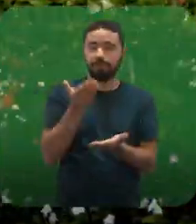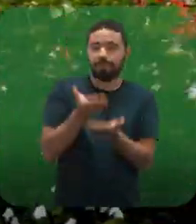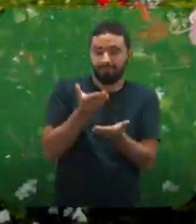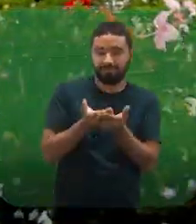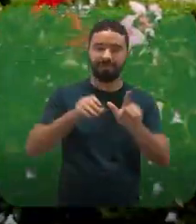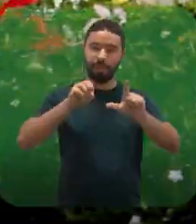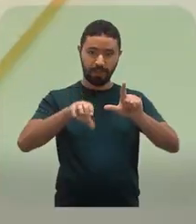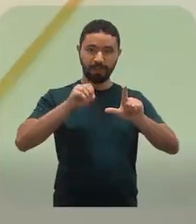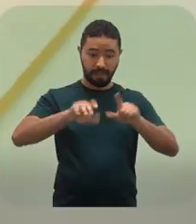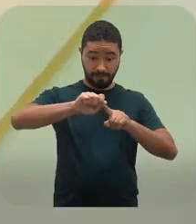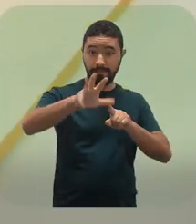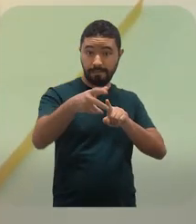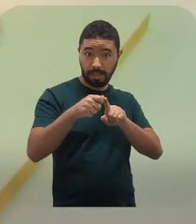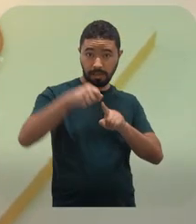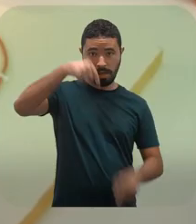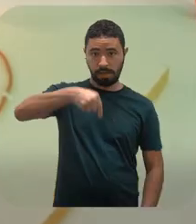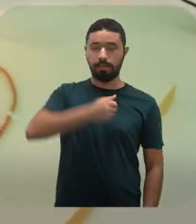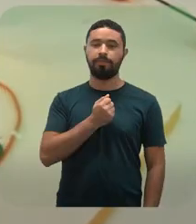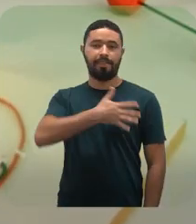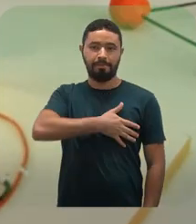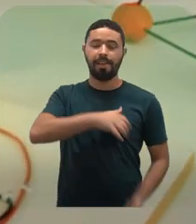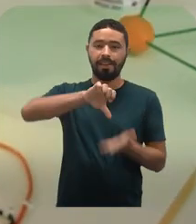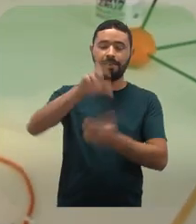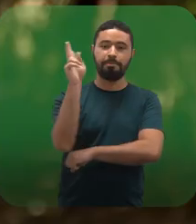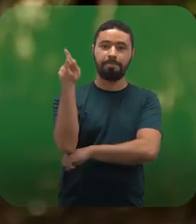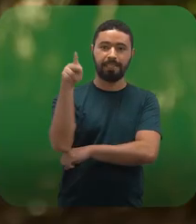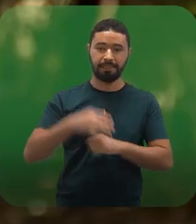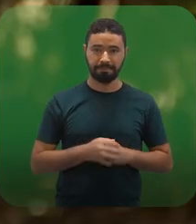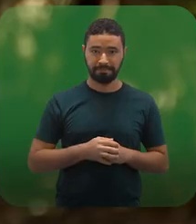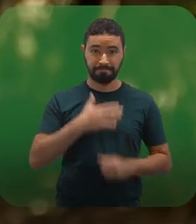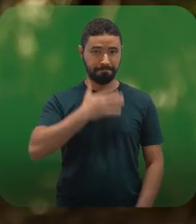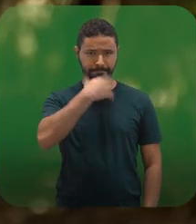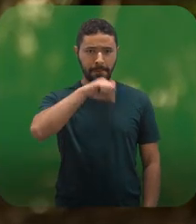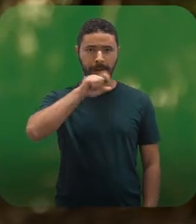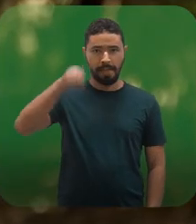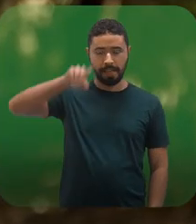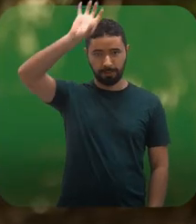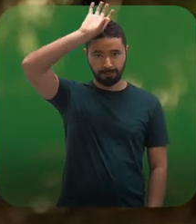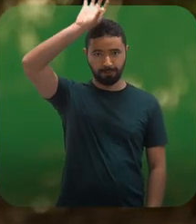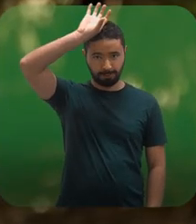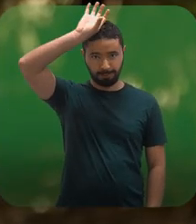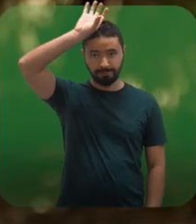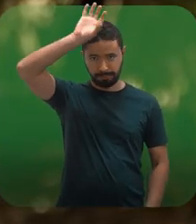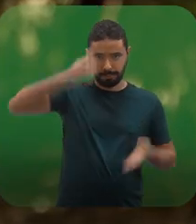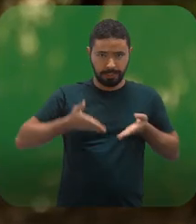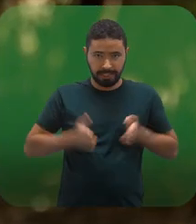a licenciatura em Física no IFPE Campus Pesqueira. Meu pai é chucuru,